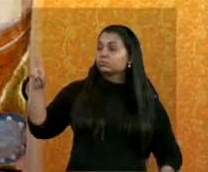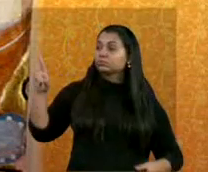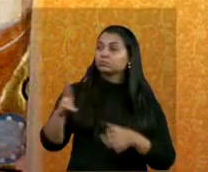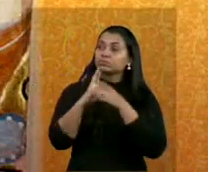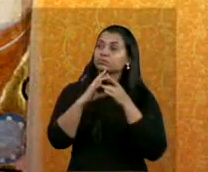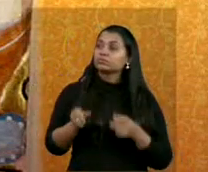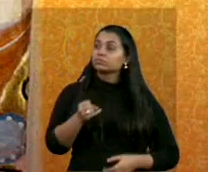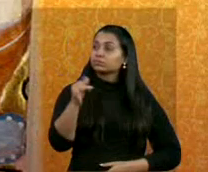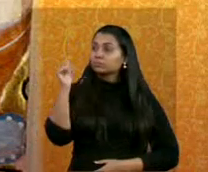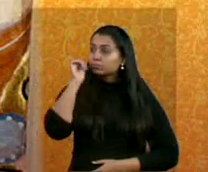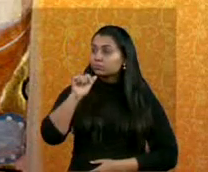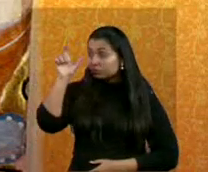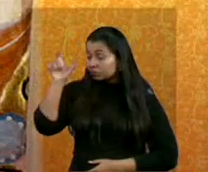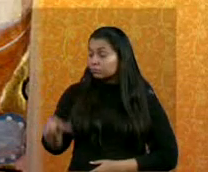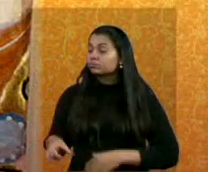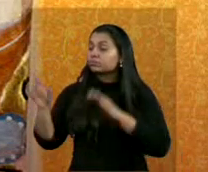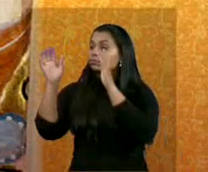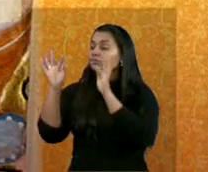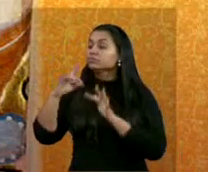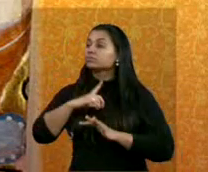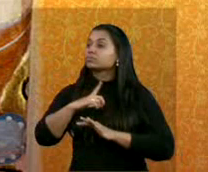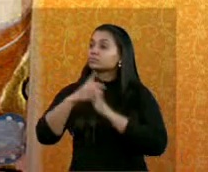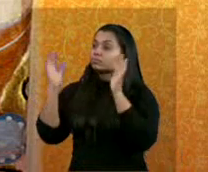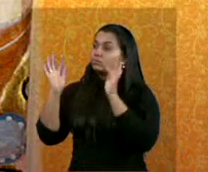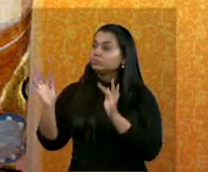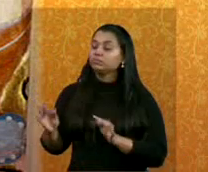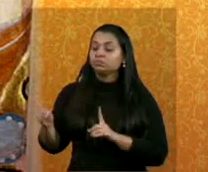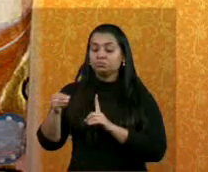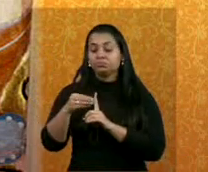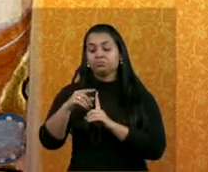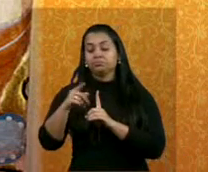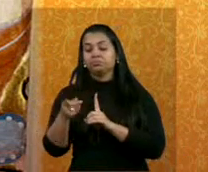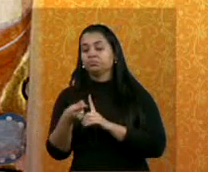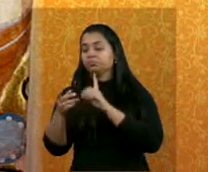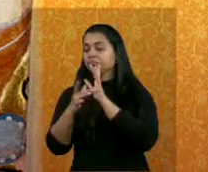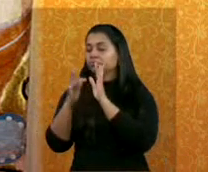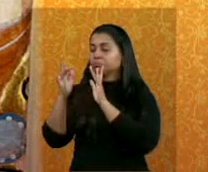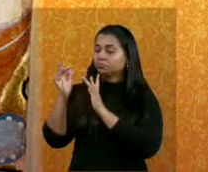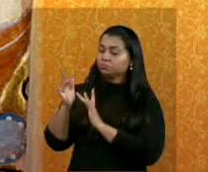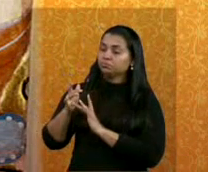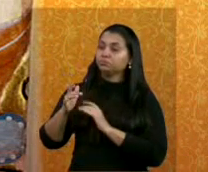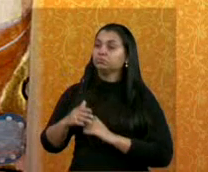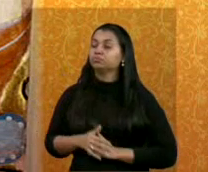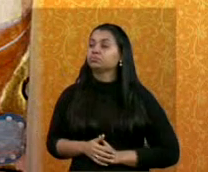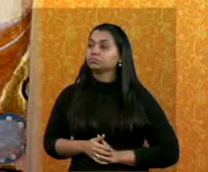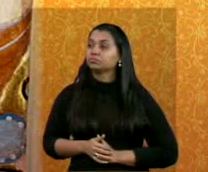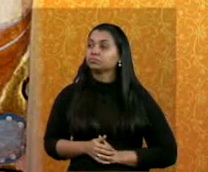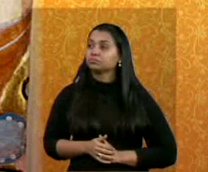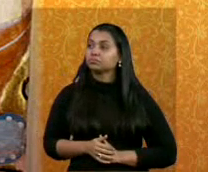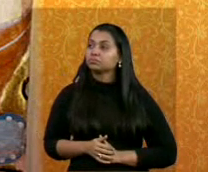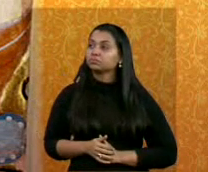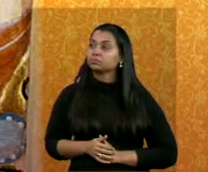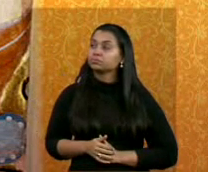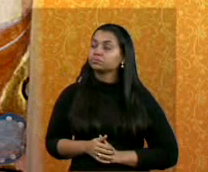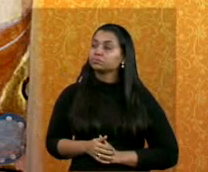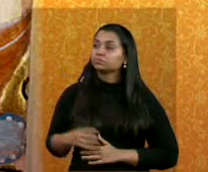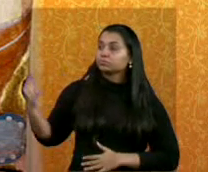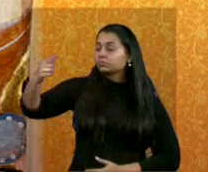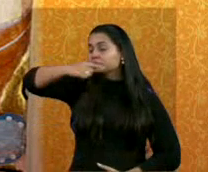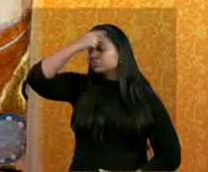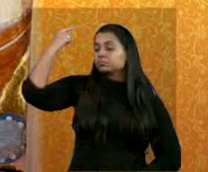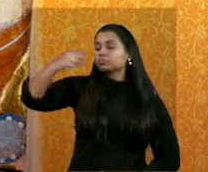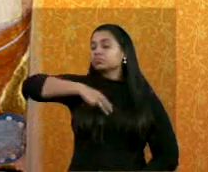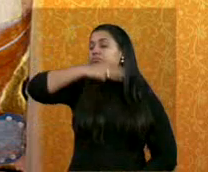cheia de graça, o Senhor é convosco. Bendita sois vós entre as mulheres, e bendito é o fruto do vosso ventre,